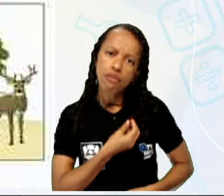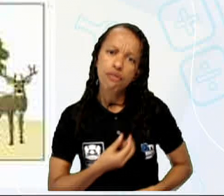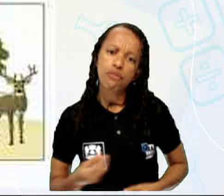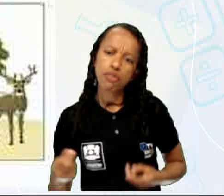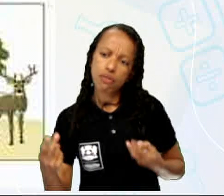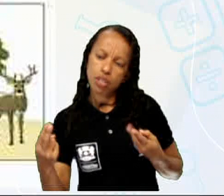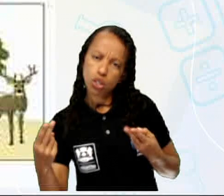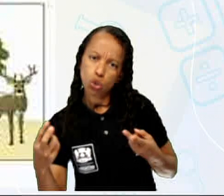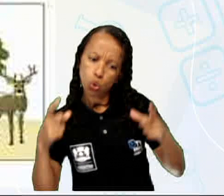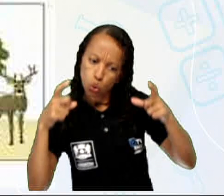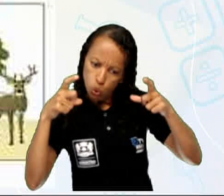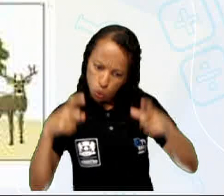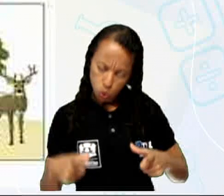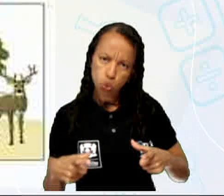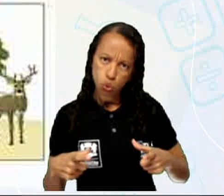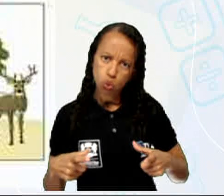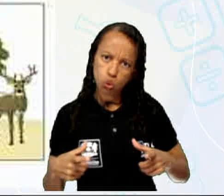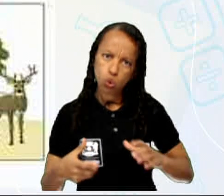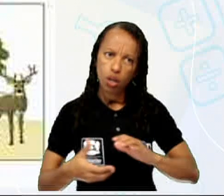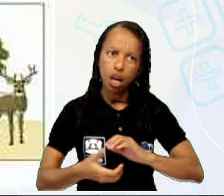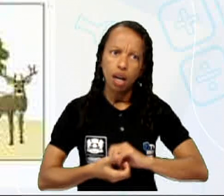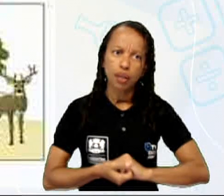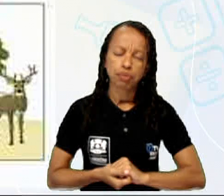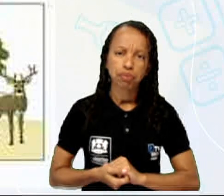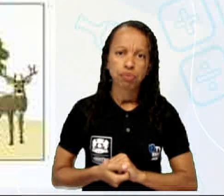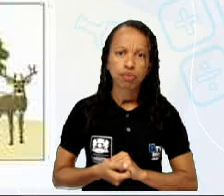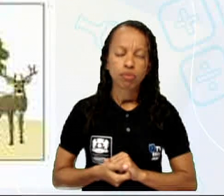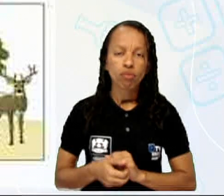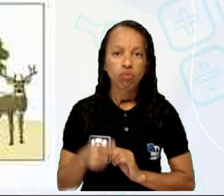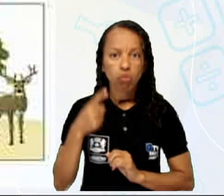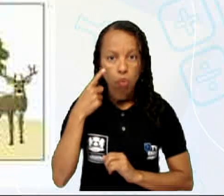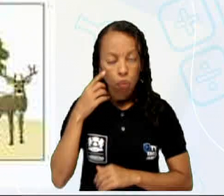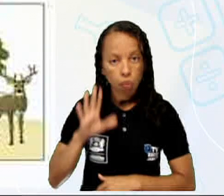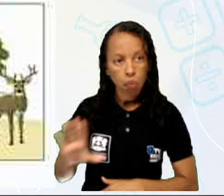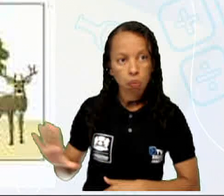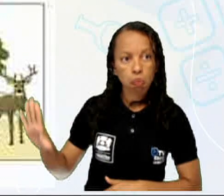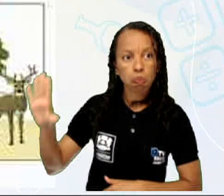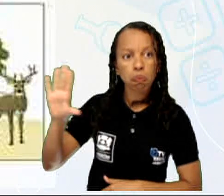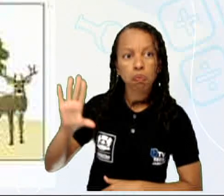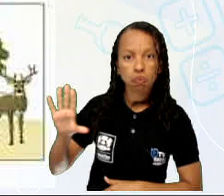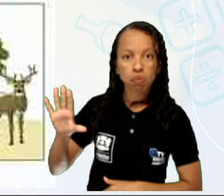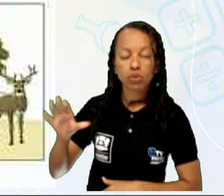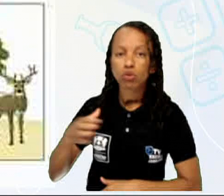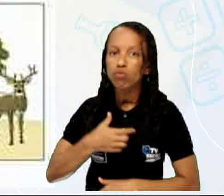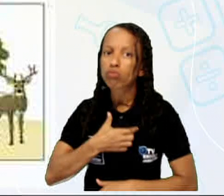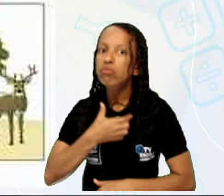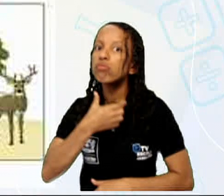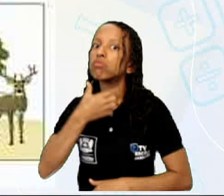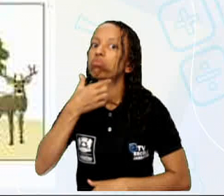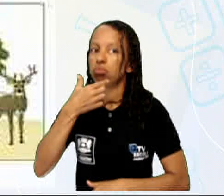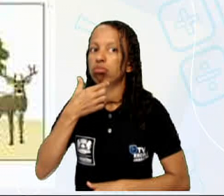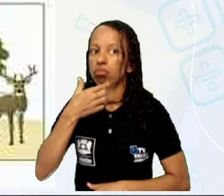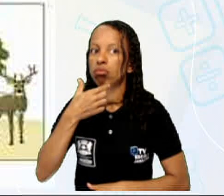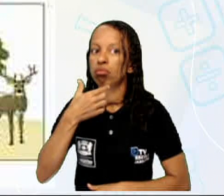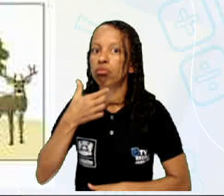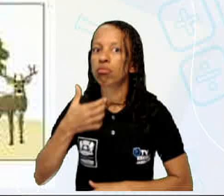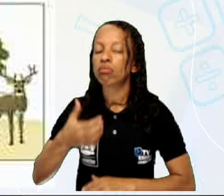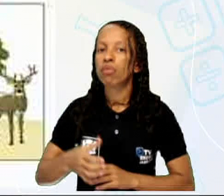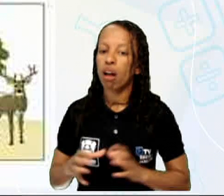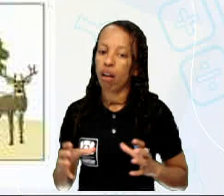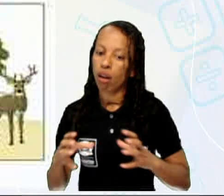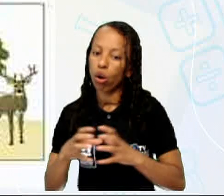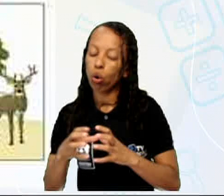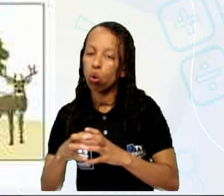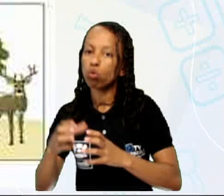Como você pode observar na imagem em destaque, né, temos aí as girafas. As girafas, o grupo